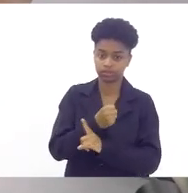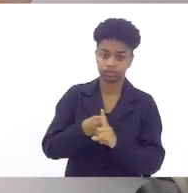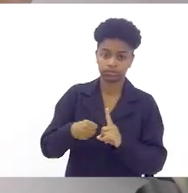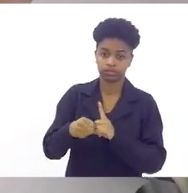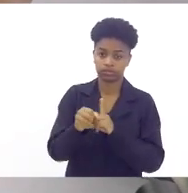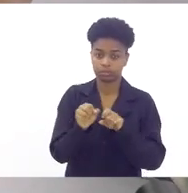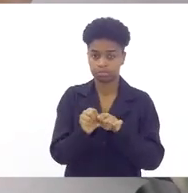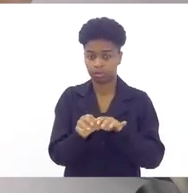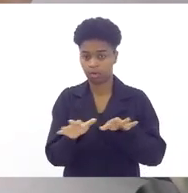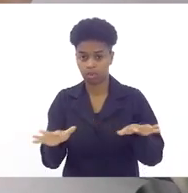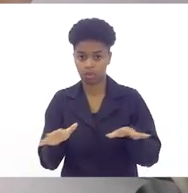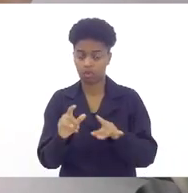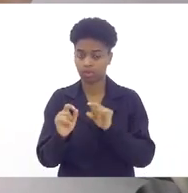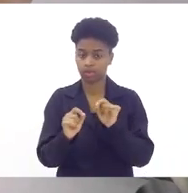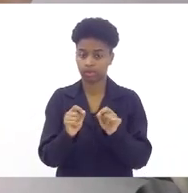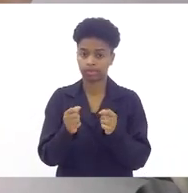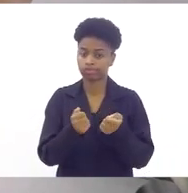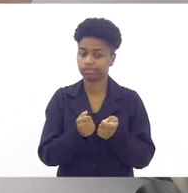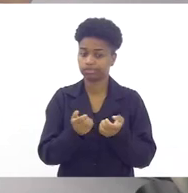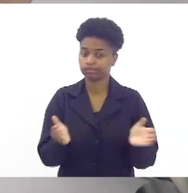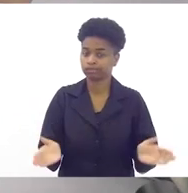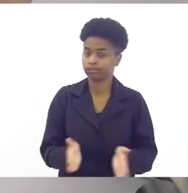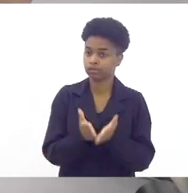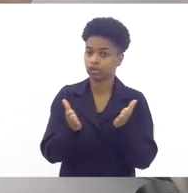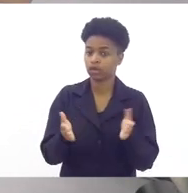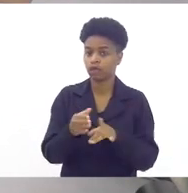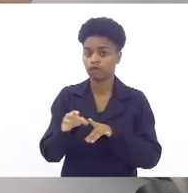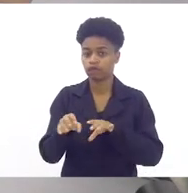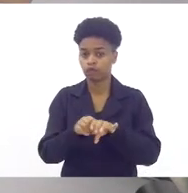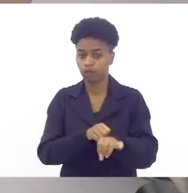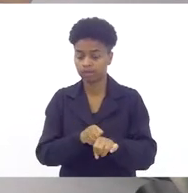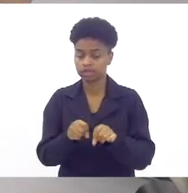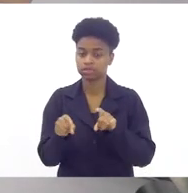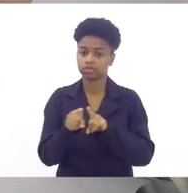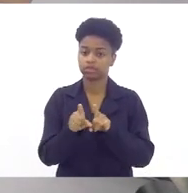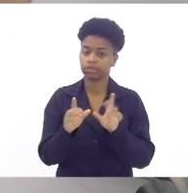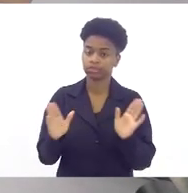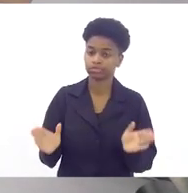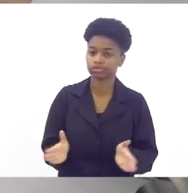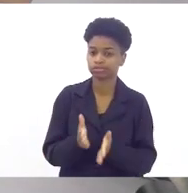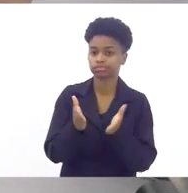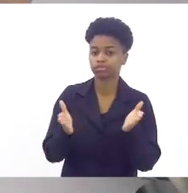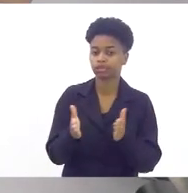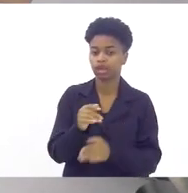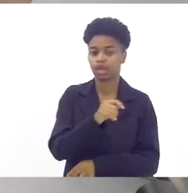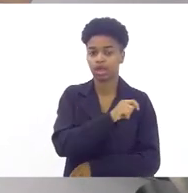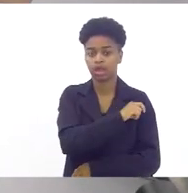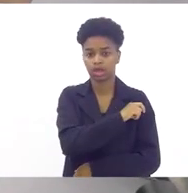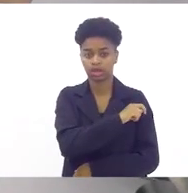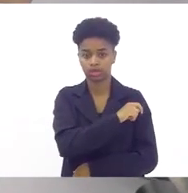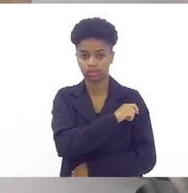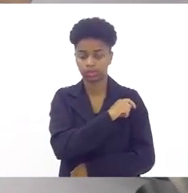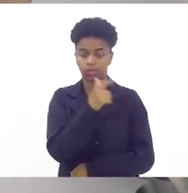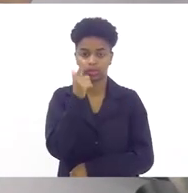tocante a formação no tocante a implementação desses estudantes na